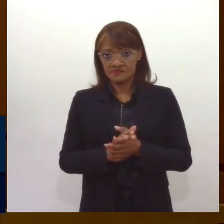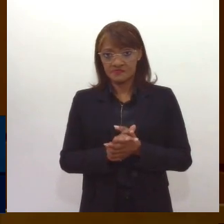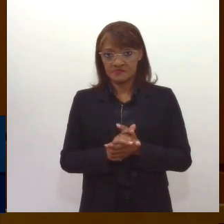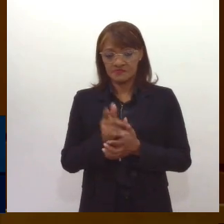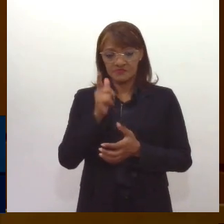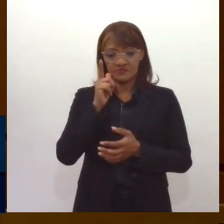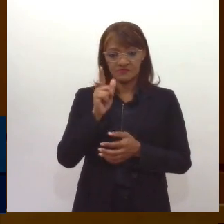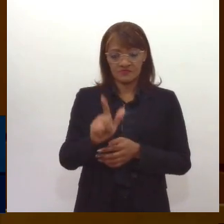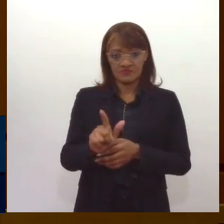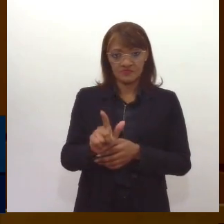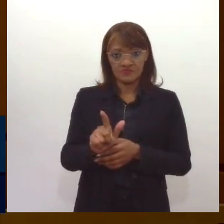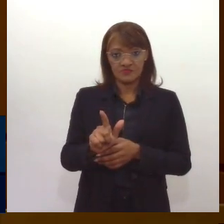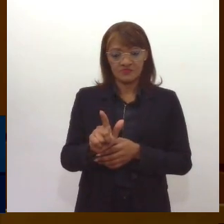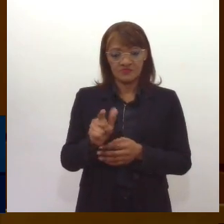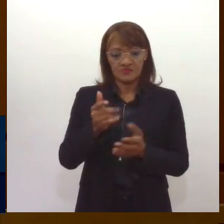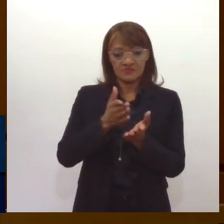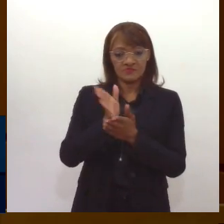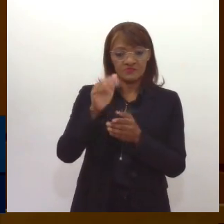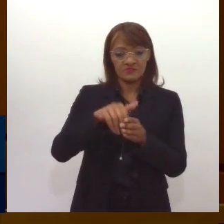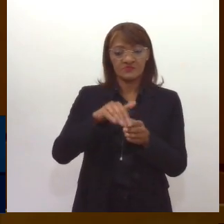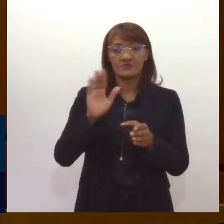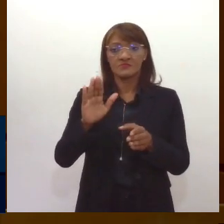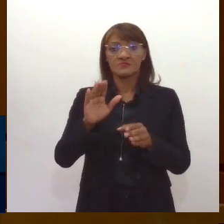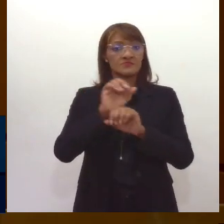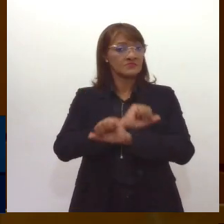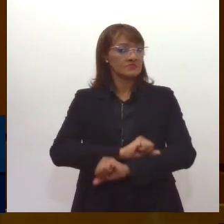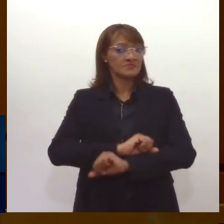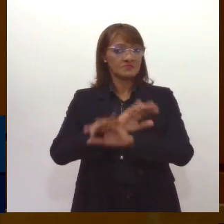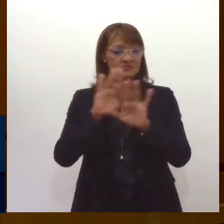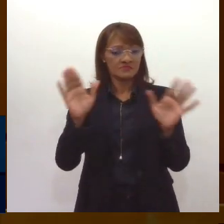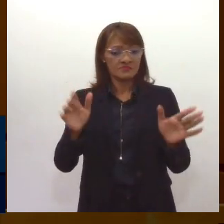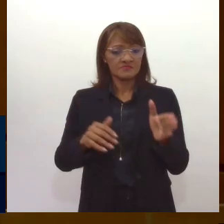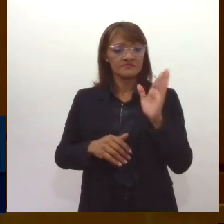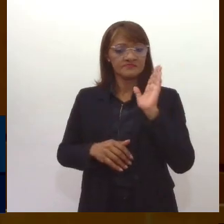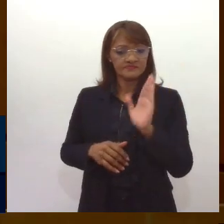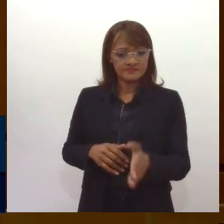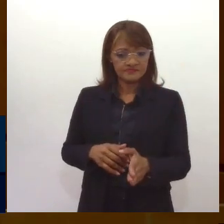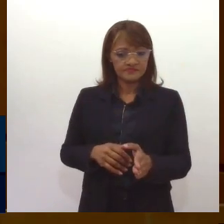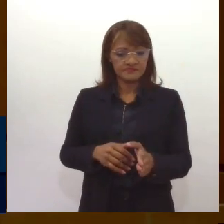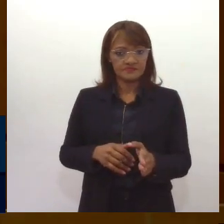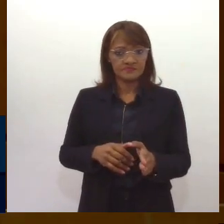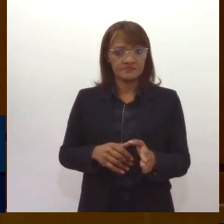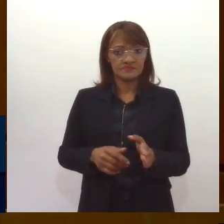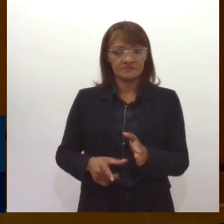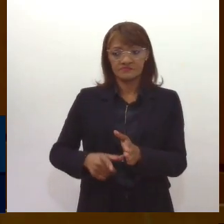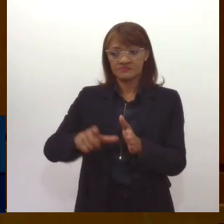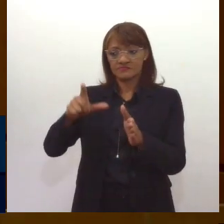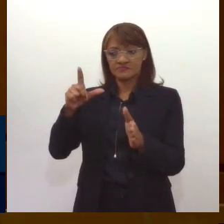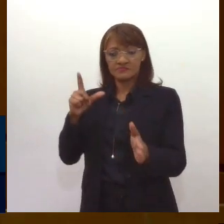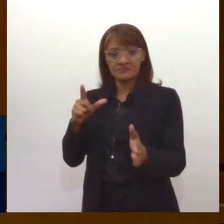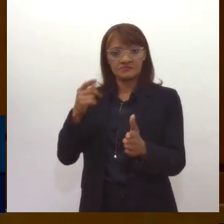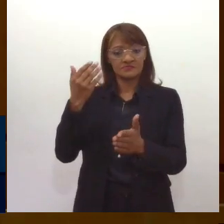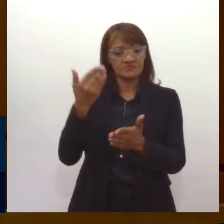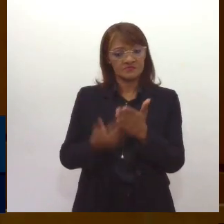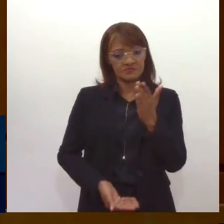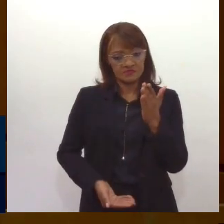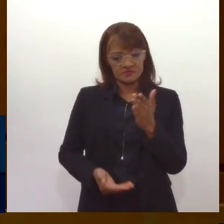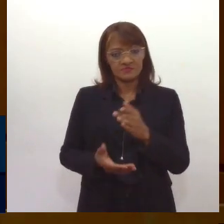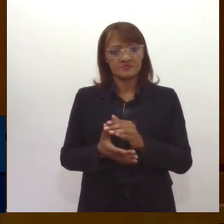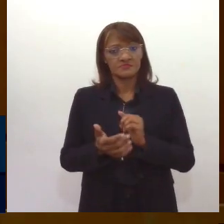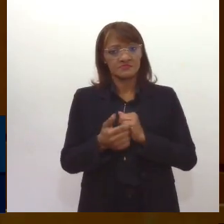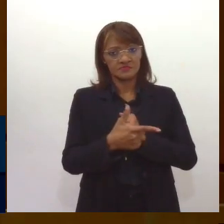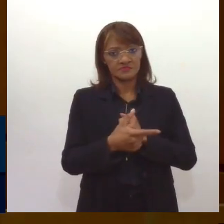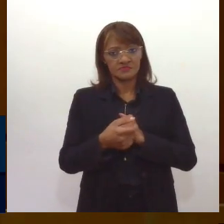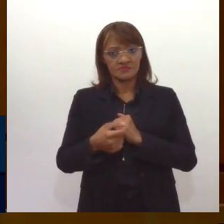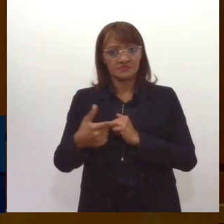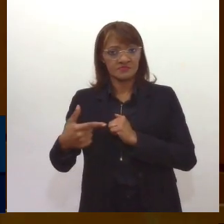bem evidente, tanto quando ele perdeu as eleições em 2020, não